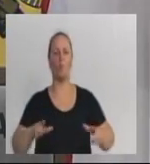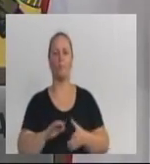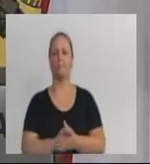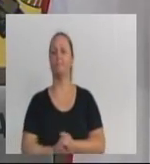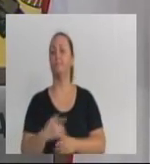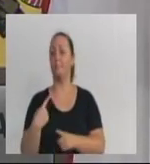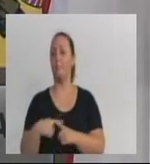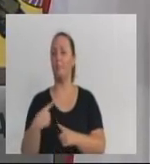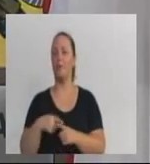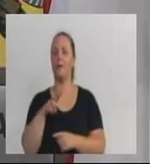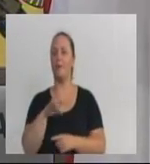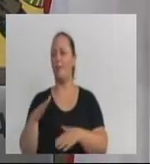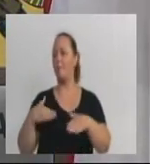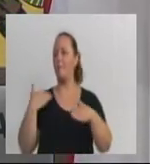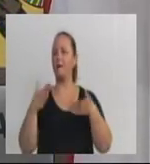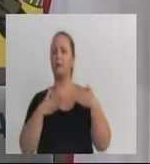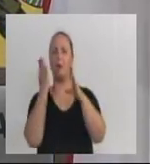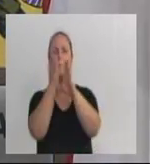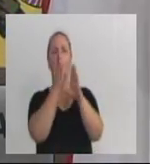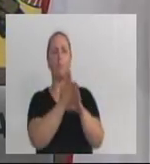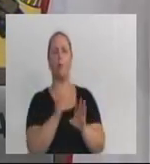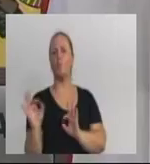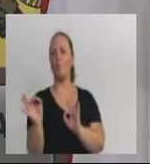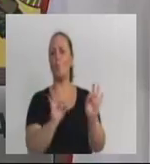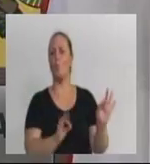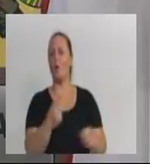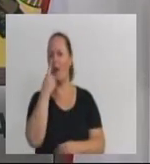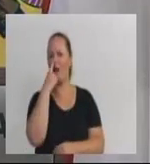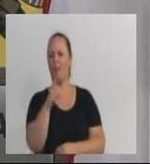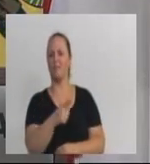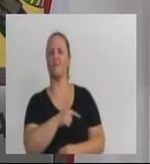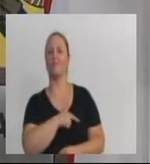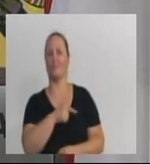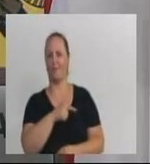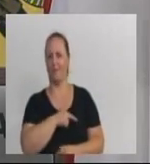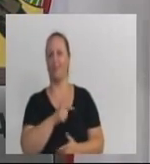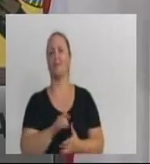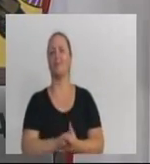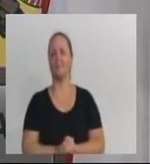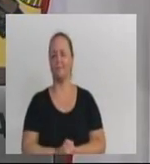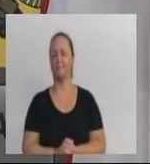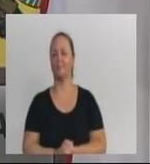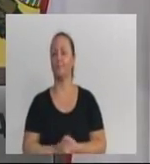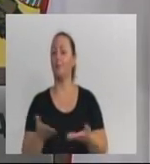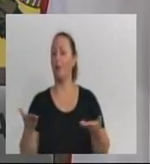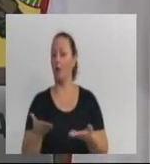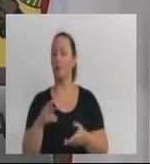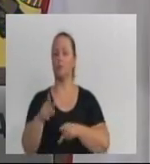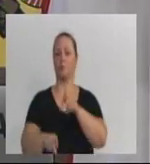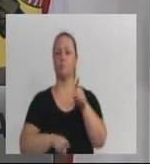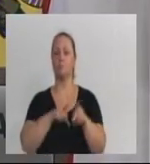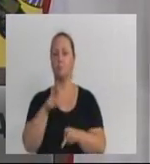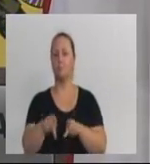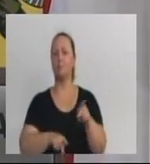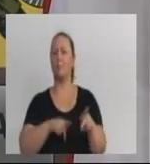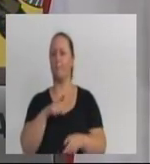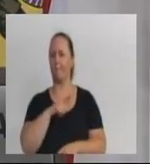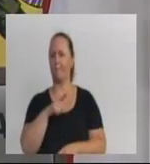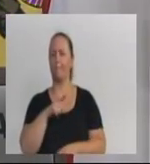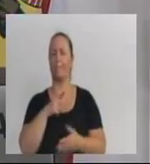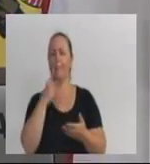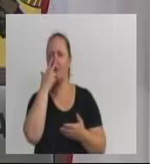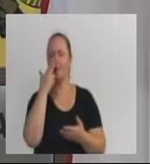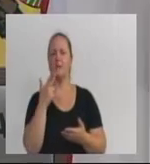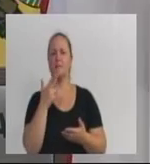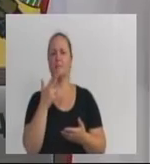não vamos mais encontrar essas coisas jogadas por aí afora. Hoje, a população, embora tenha a política